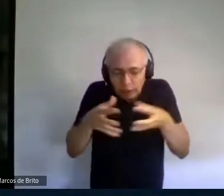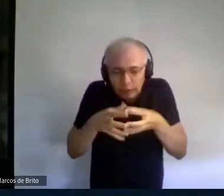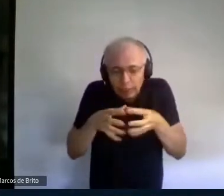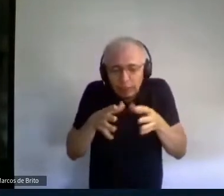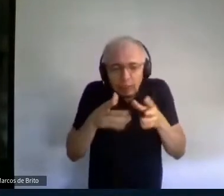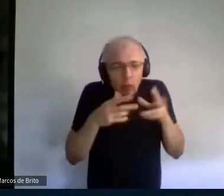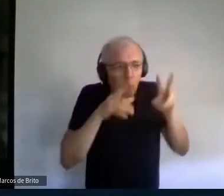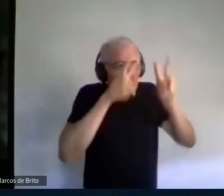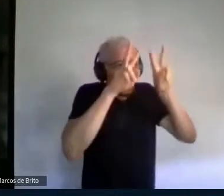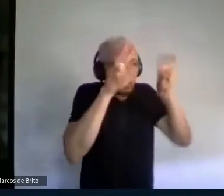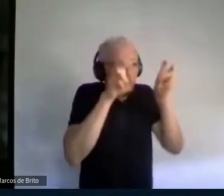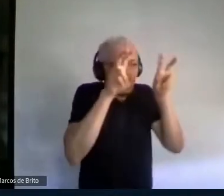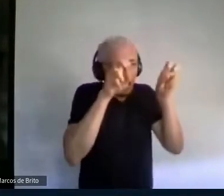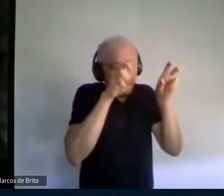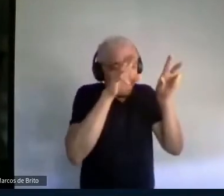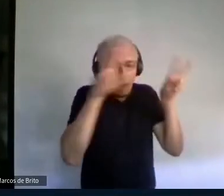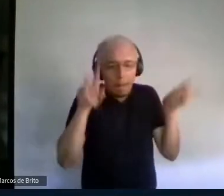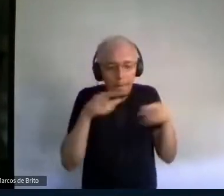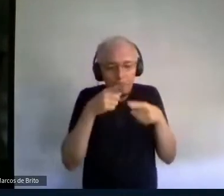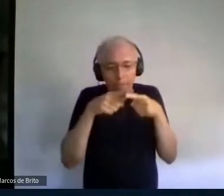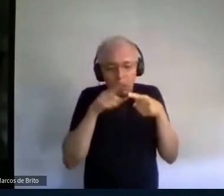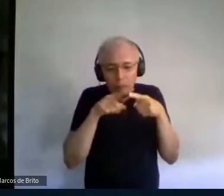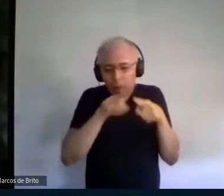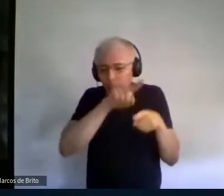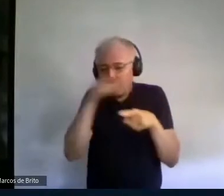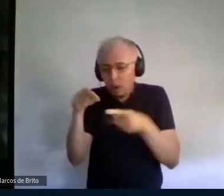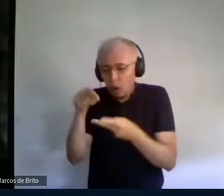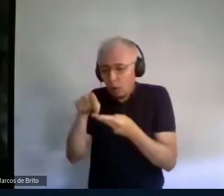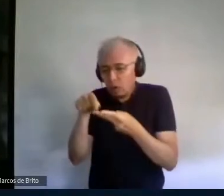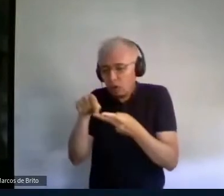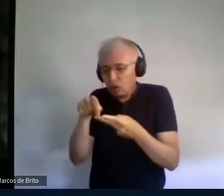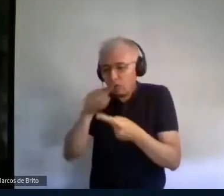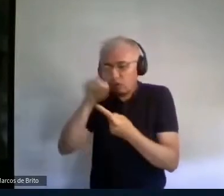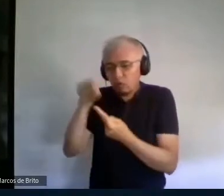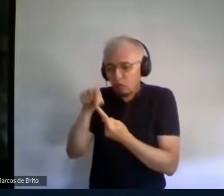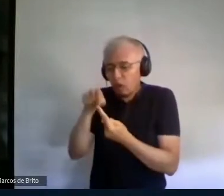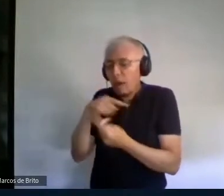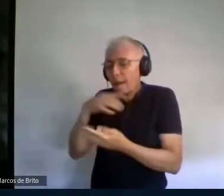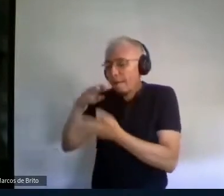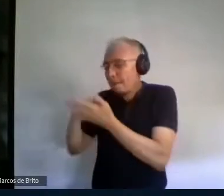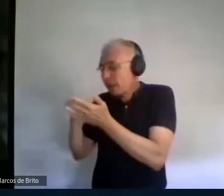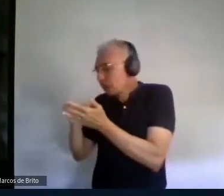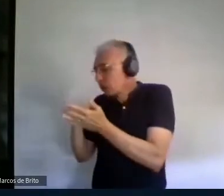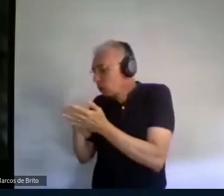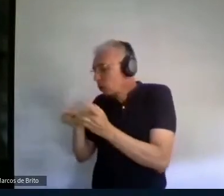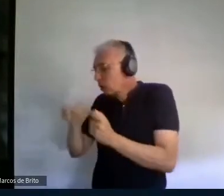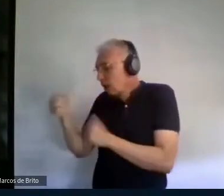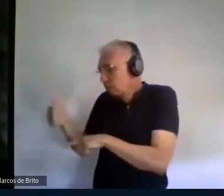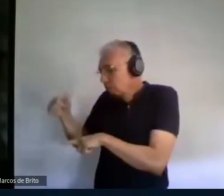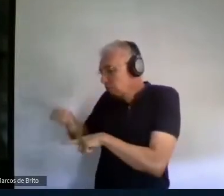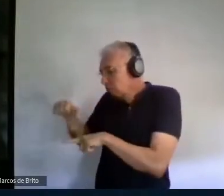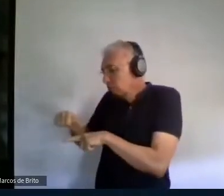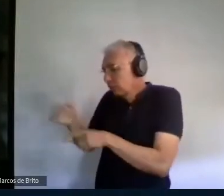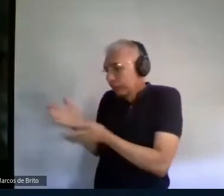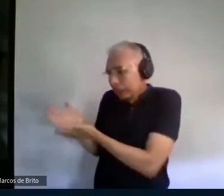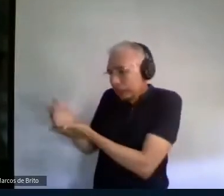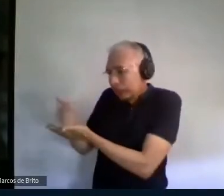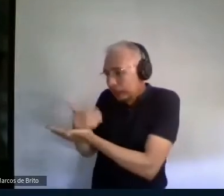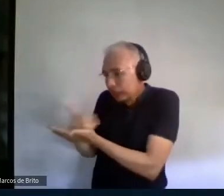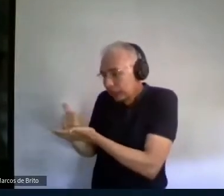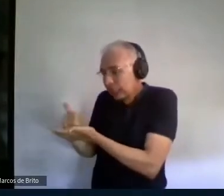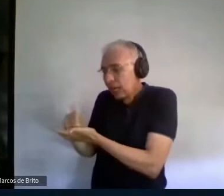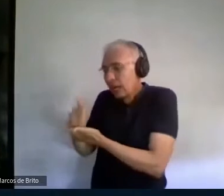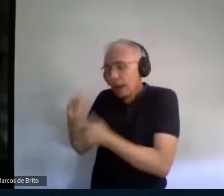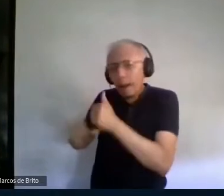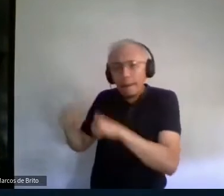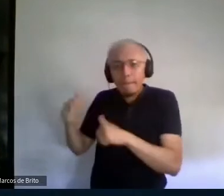tema, propor um problema, um objetivo, uma metodologia dados, né, e análise e